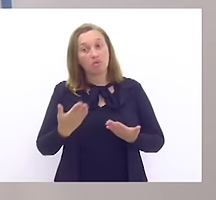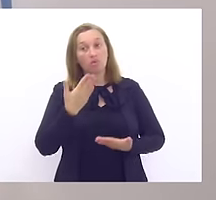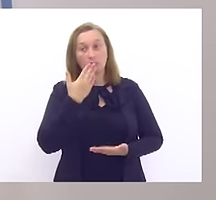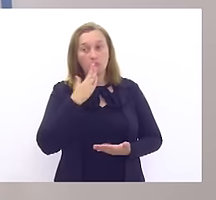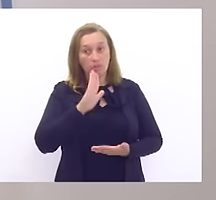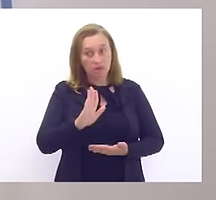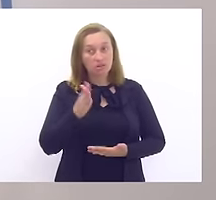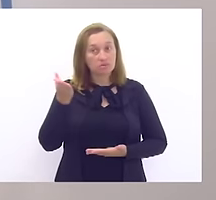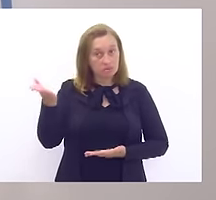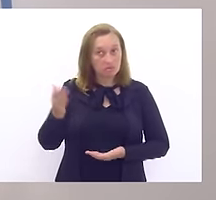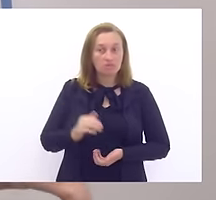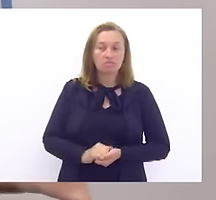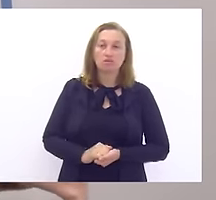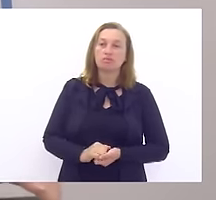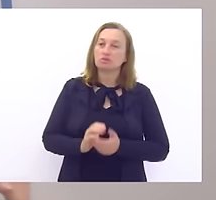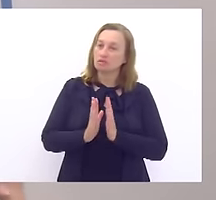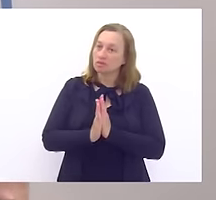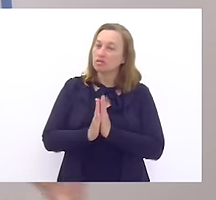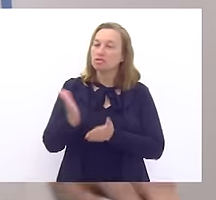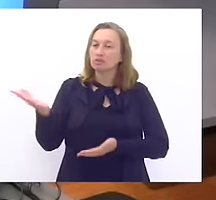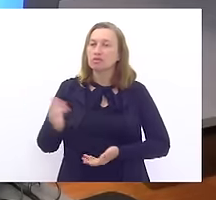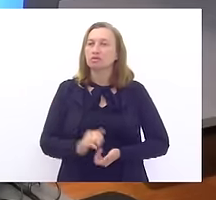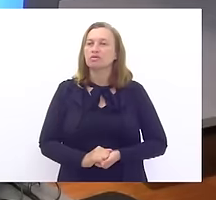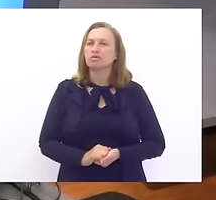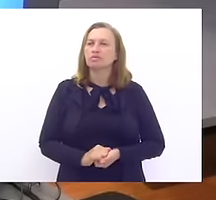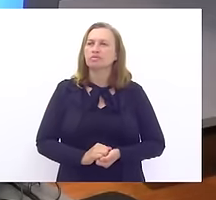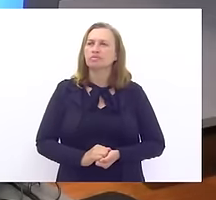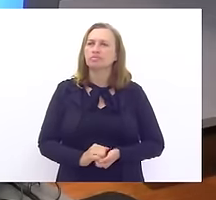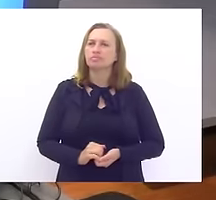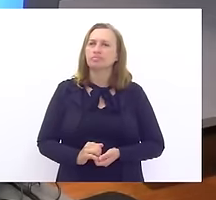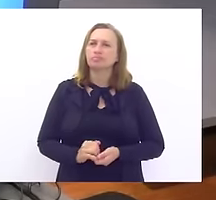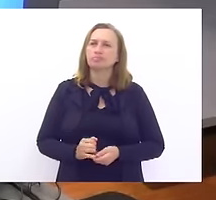comprometessem a isso por favor pois não